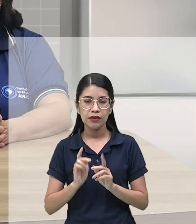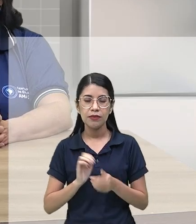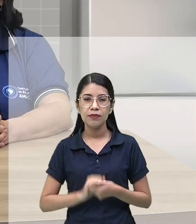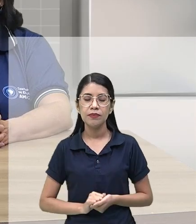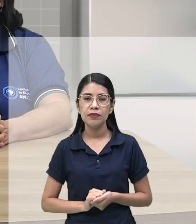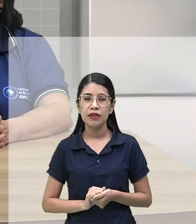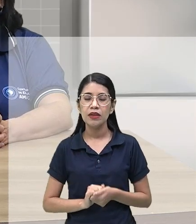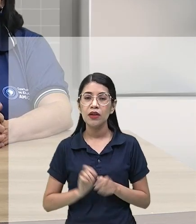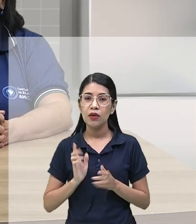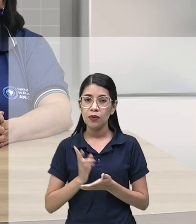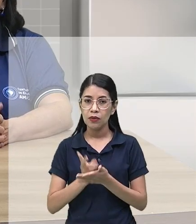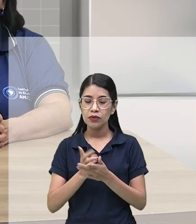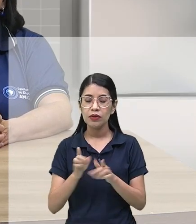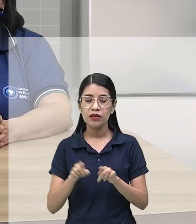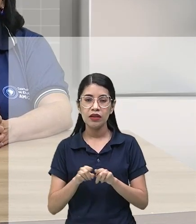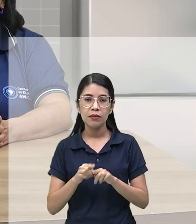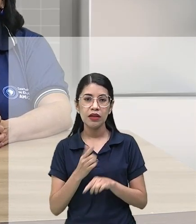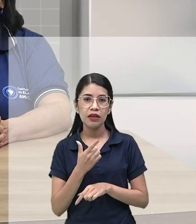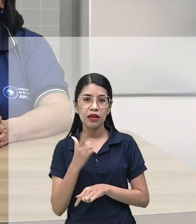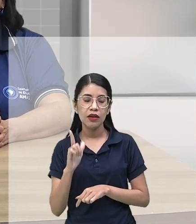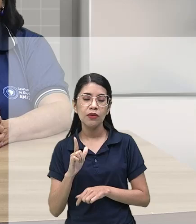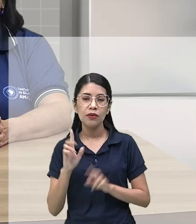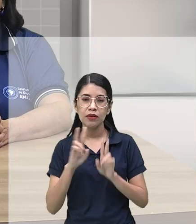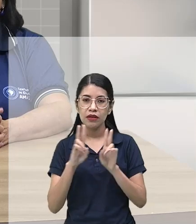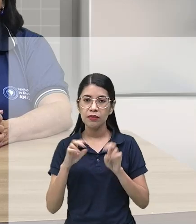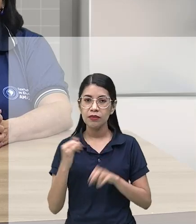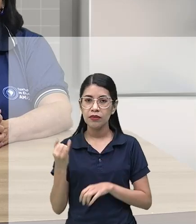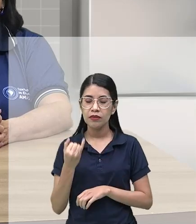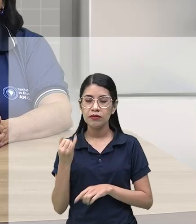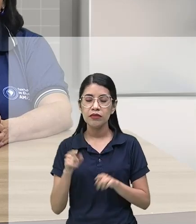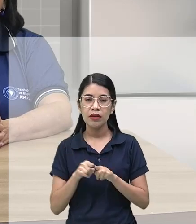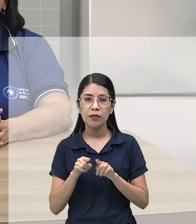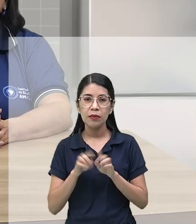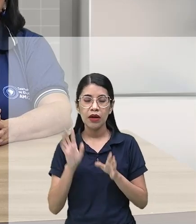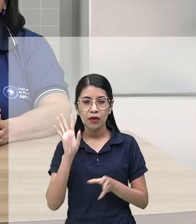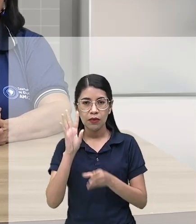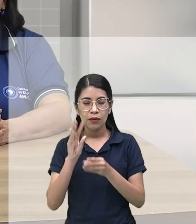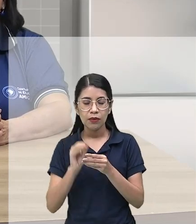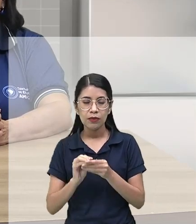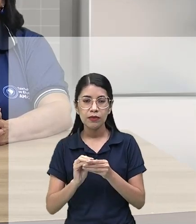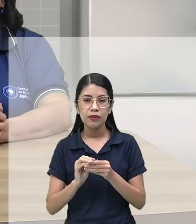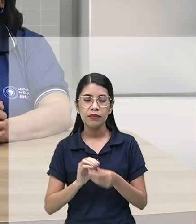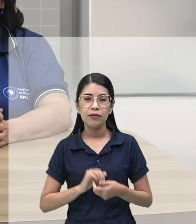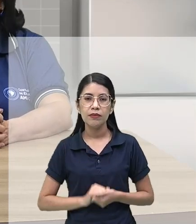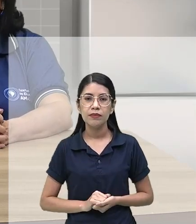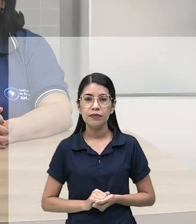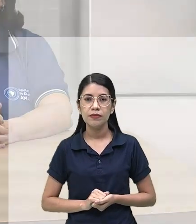continuem aí, que agora também temos mais um assunto importante para estar fechando a nossa jornada.